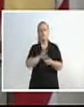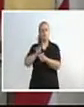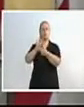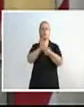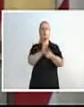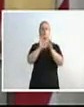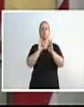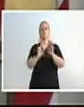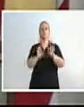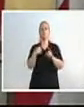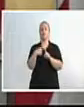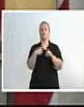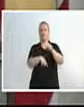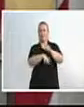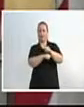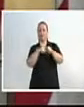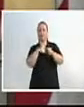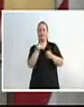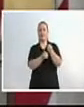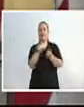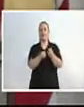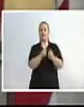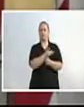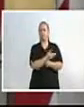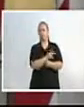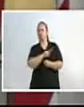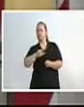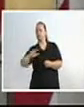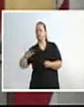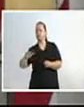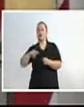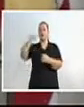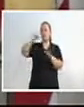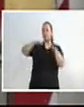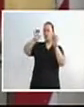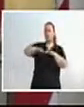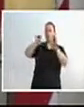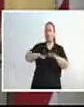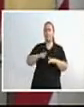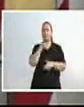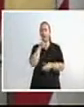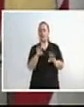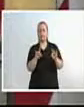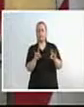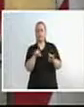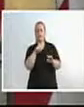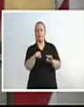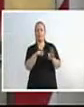porque lá muitos veículos estão estacionados, acabam sendo criadores de mosquitos, sem contar